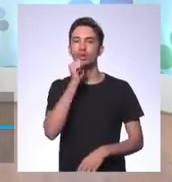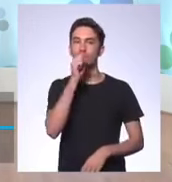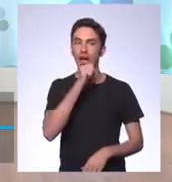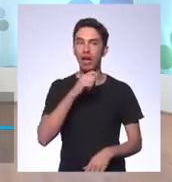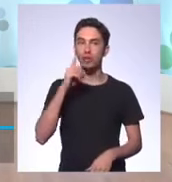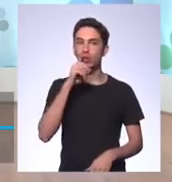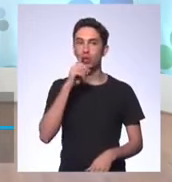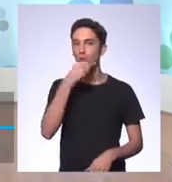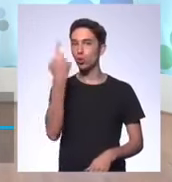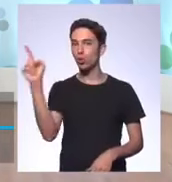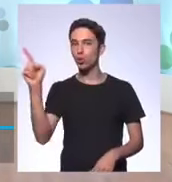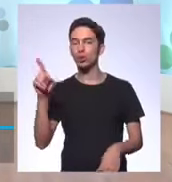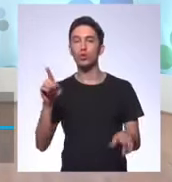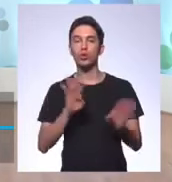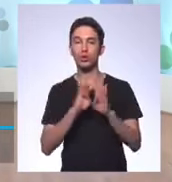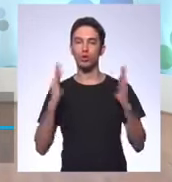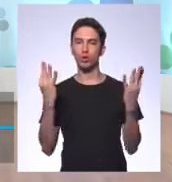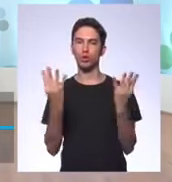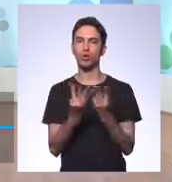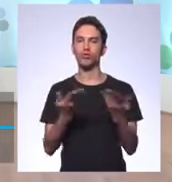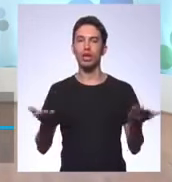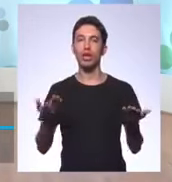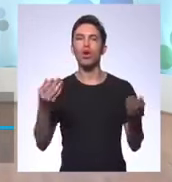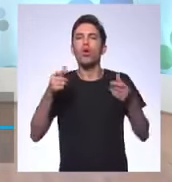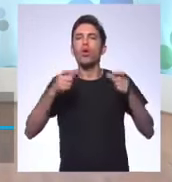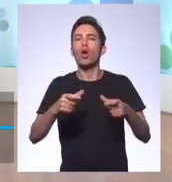plena pandemia, e onde? No Brasil.